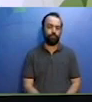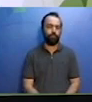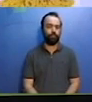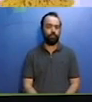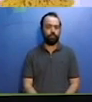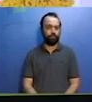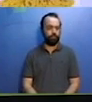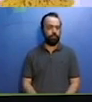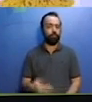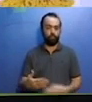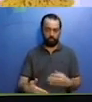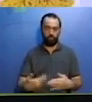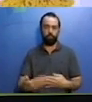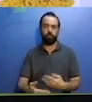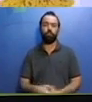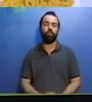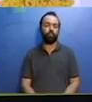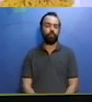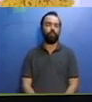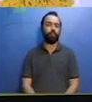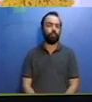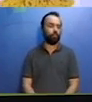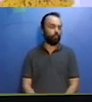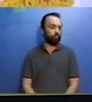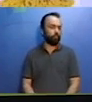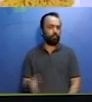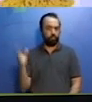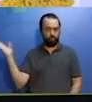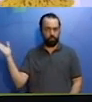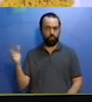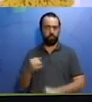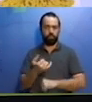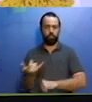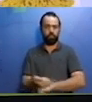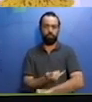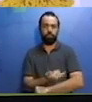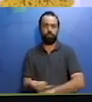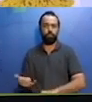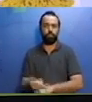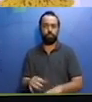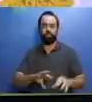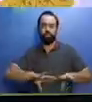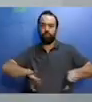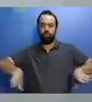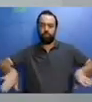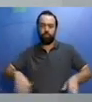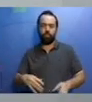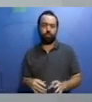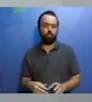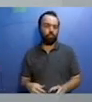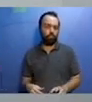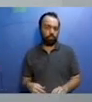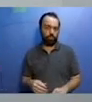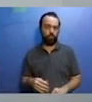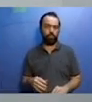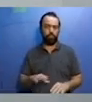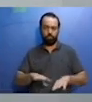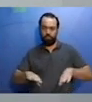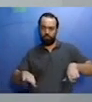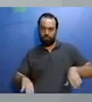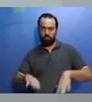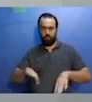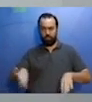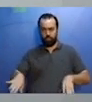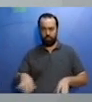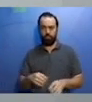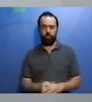E na continuação aqui do nosso assunto, uma outra técnica da separação magnética, da outra técnica de